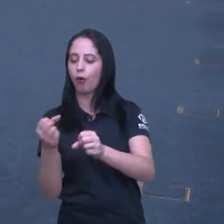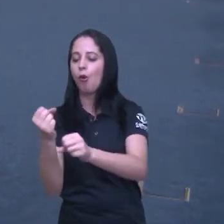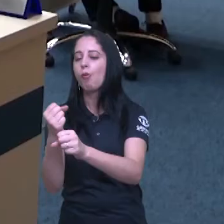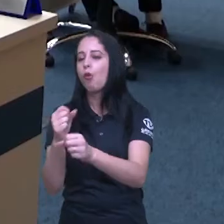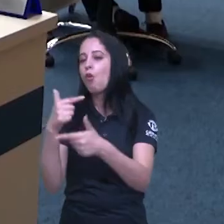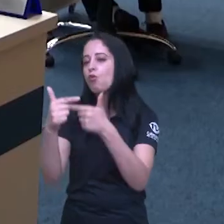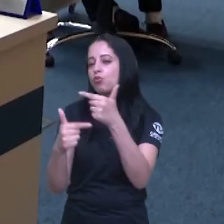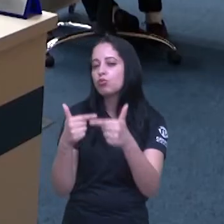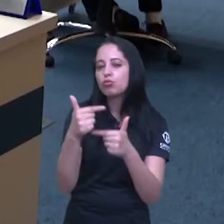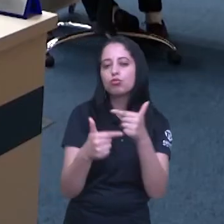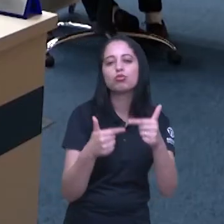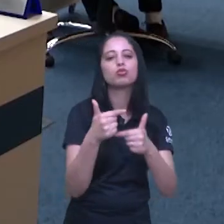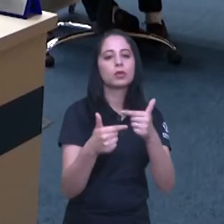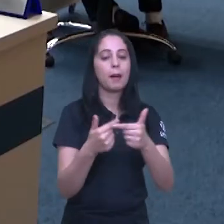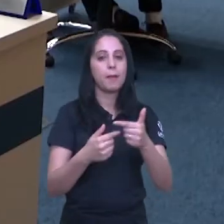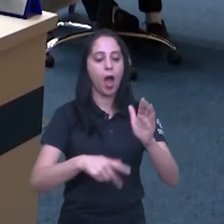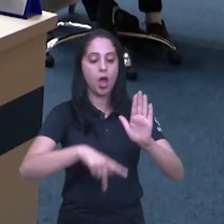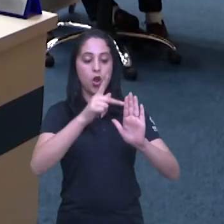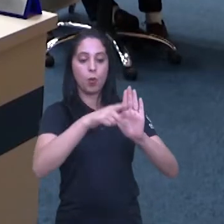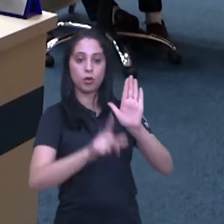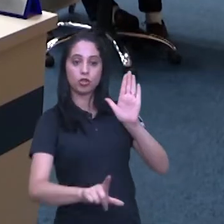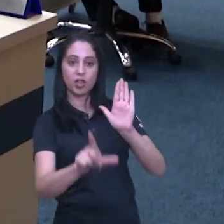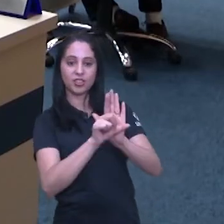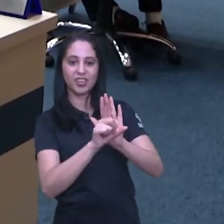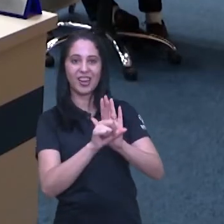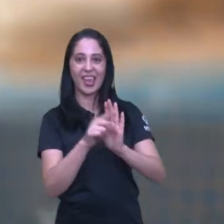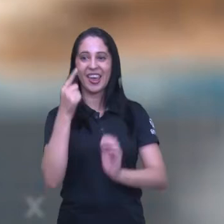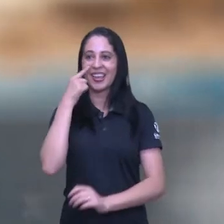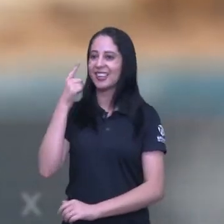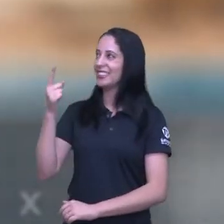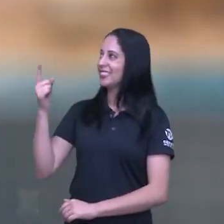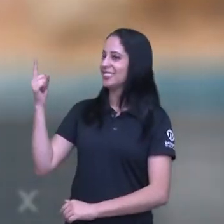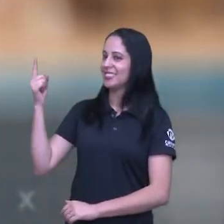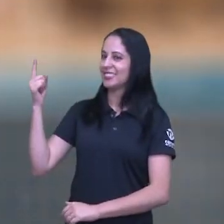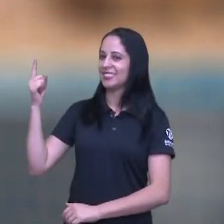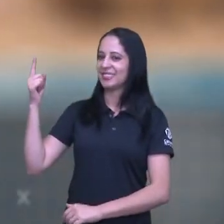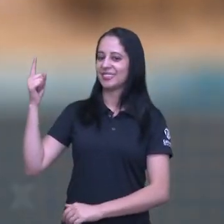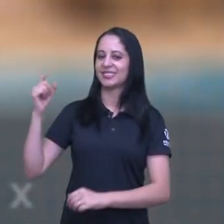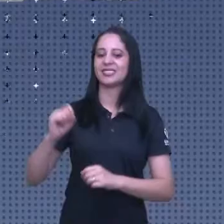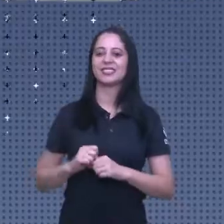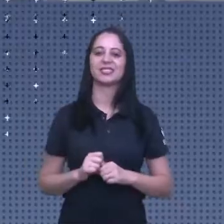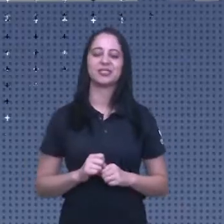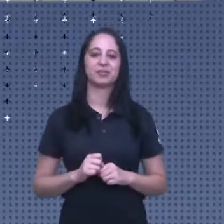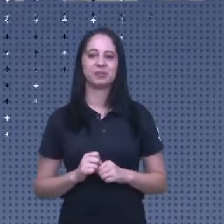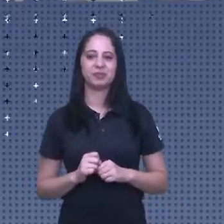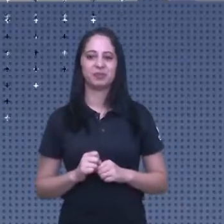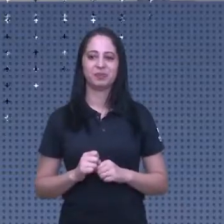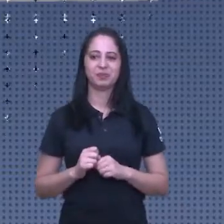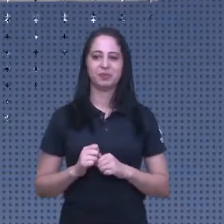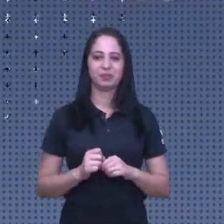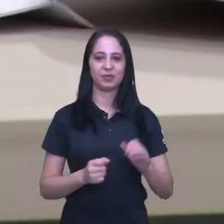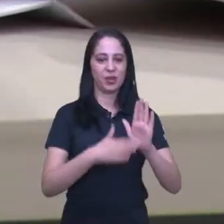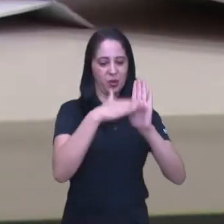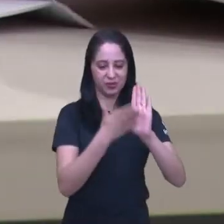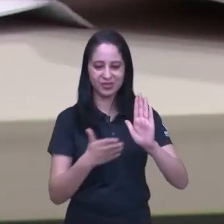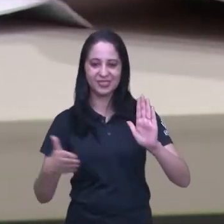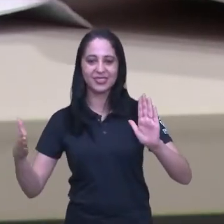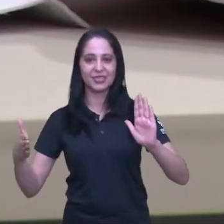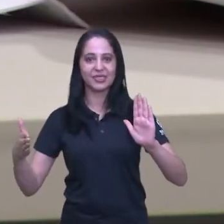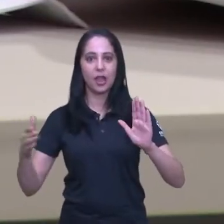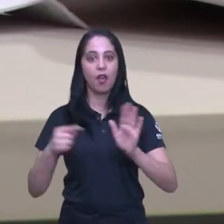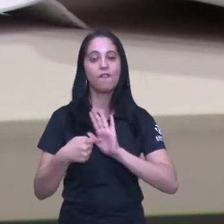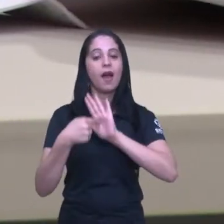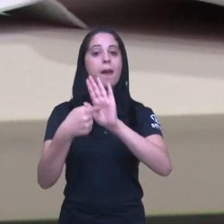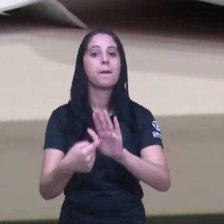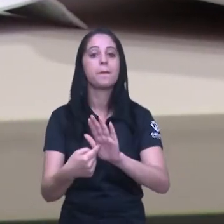dos serviços públicos e na proposição de projetos de lei para a cidade é o câmara fiscaliza e o tramitando o